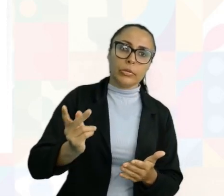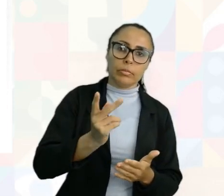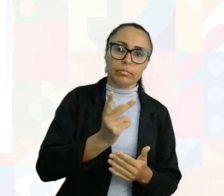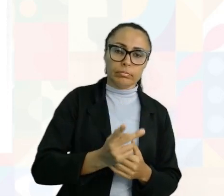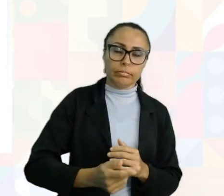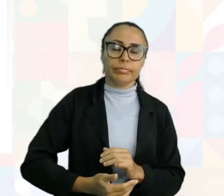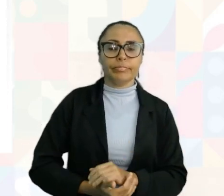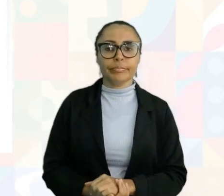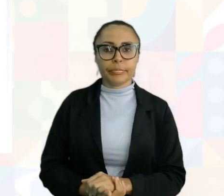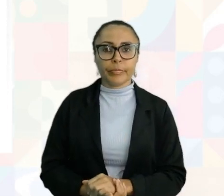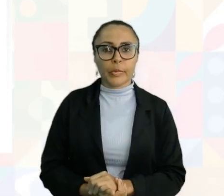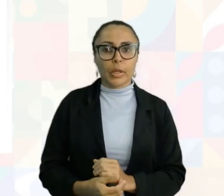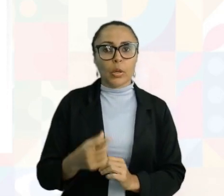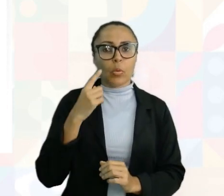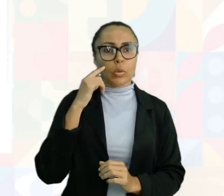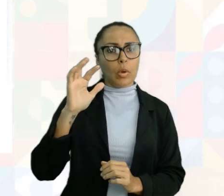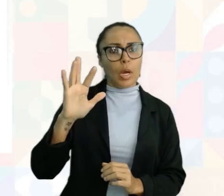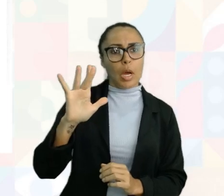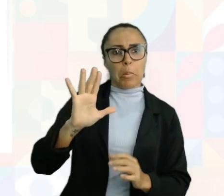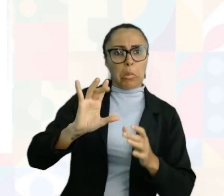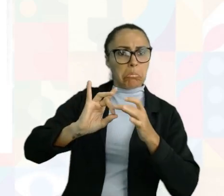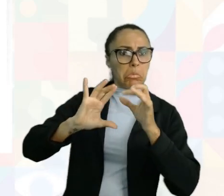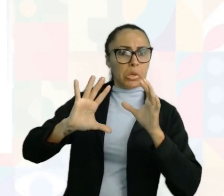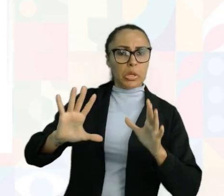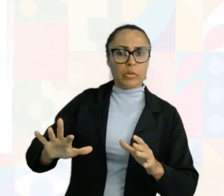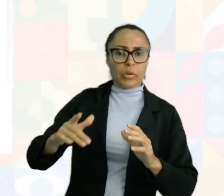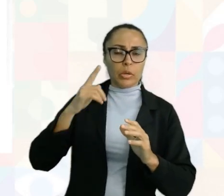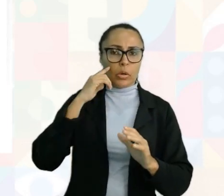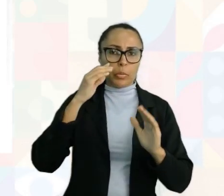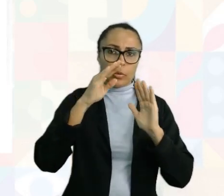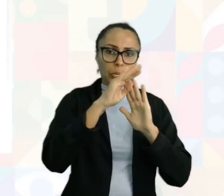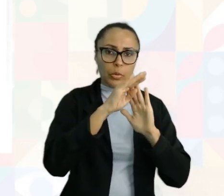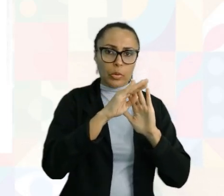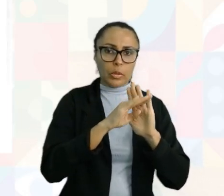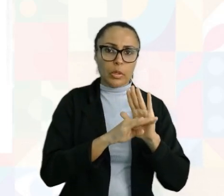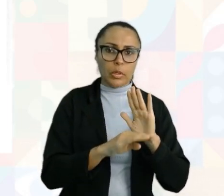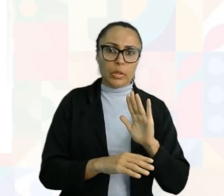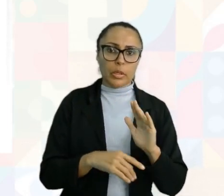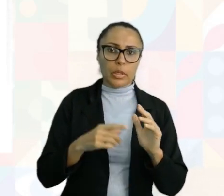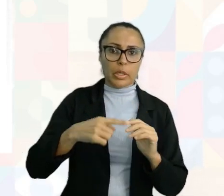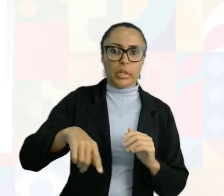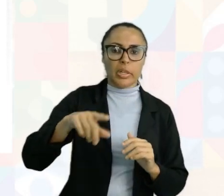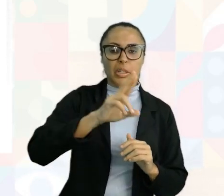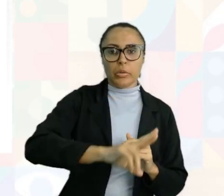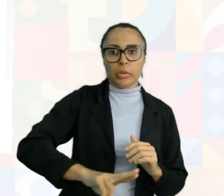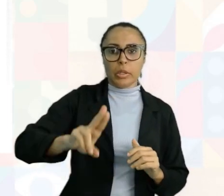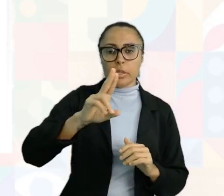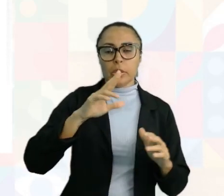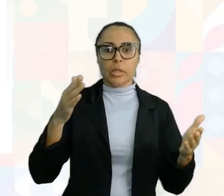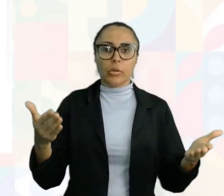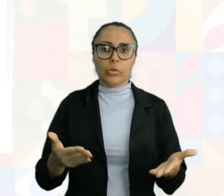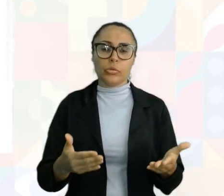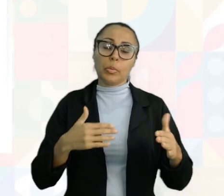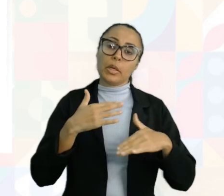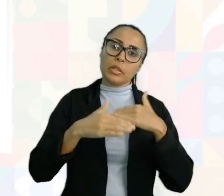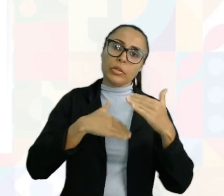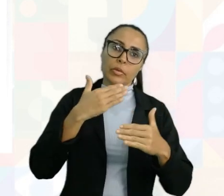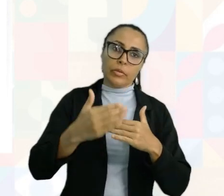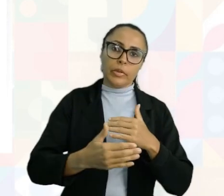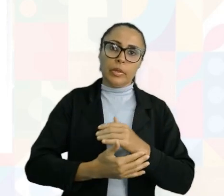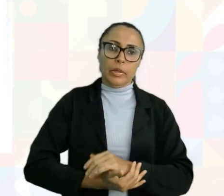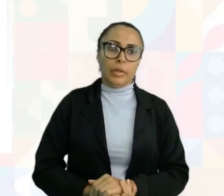O desenho tanto à mão livre quanto o desenho nos programas de CAD, que é o que a gente utiliza hoje para desenvolver os projetos,